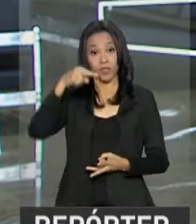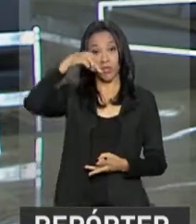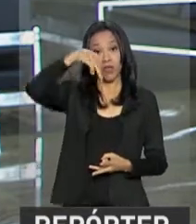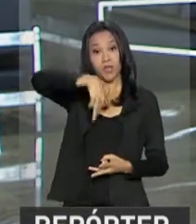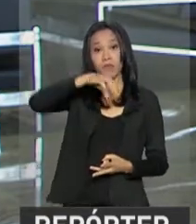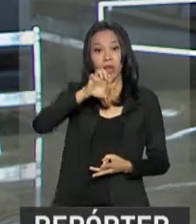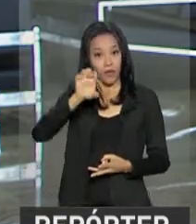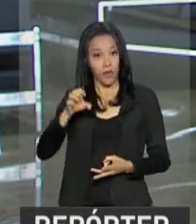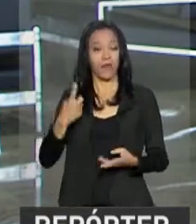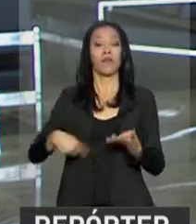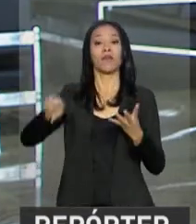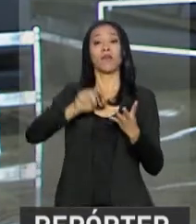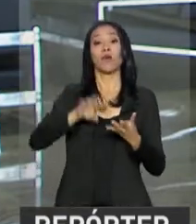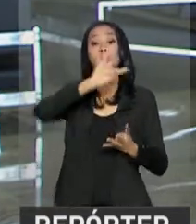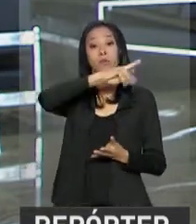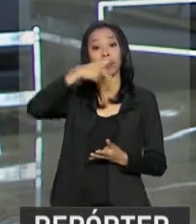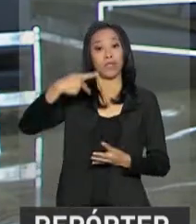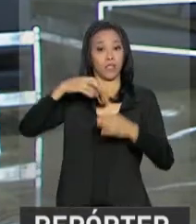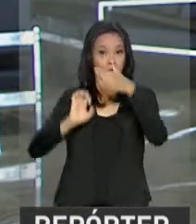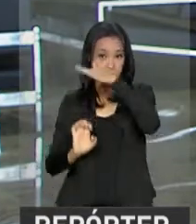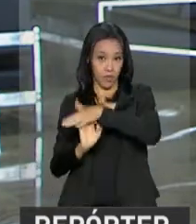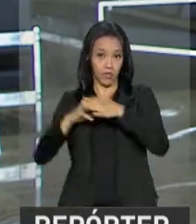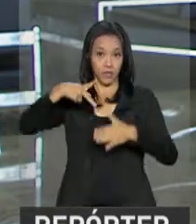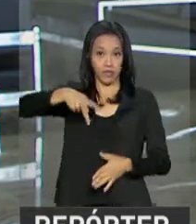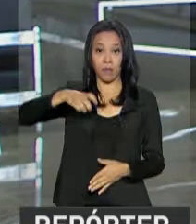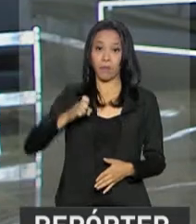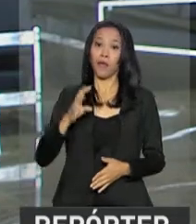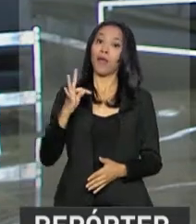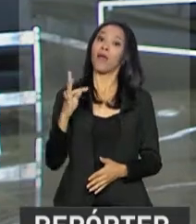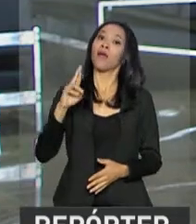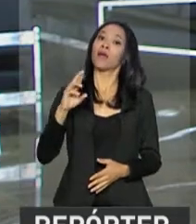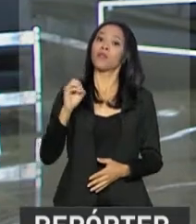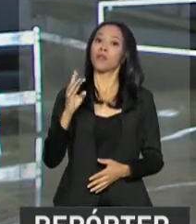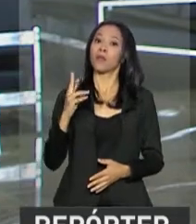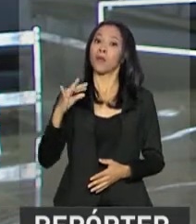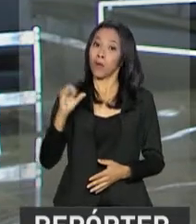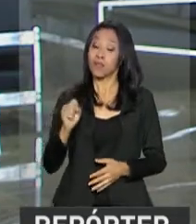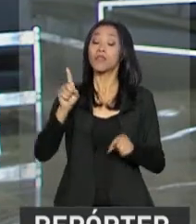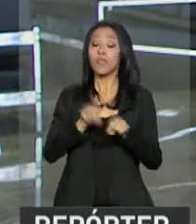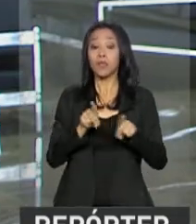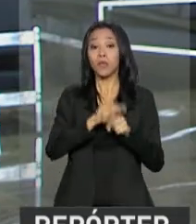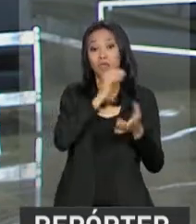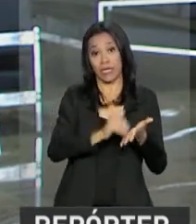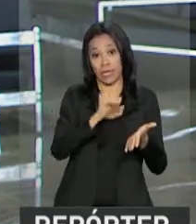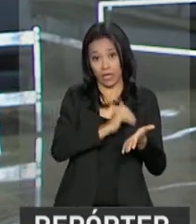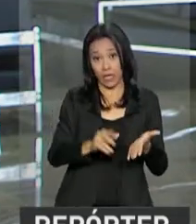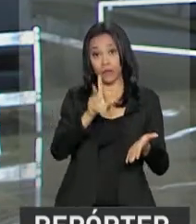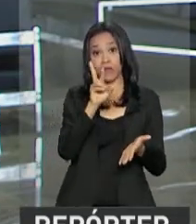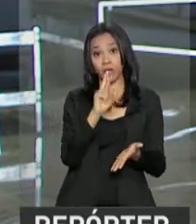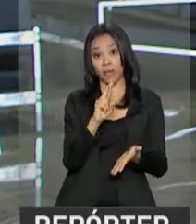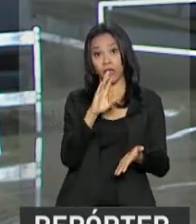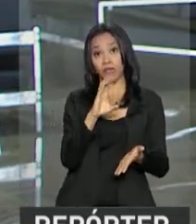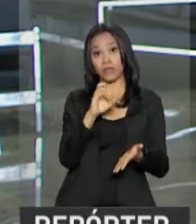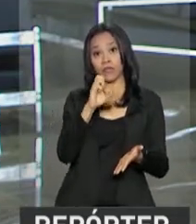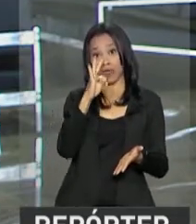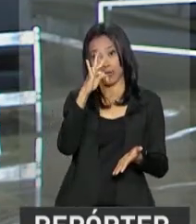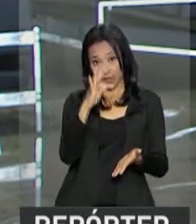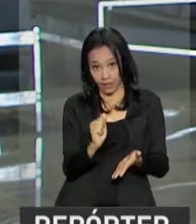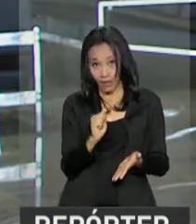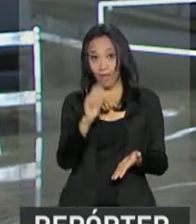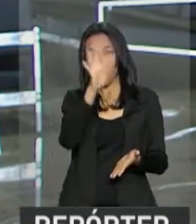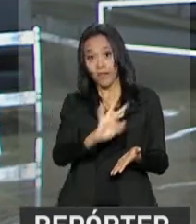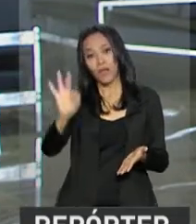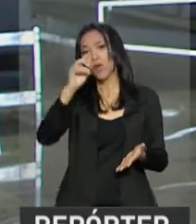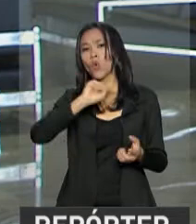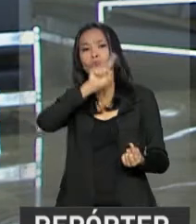presidente da petrobras pedro parente e o secretário da receita federal jorge rachid essa reunião é para discutir o preço dos